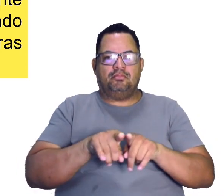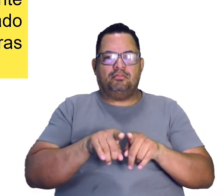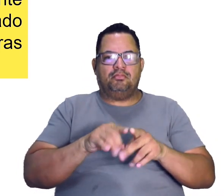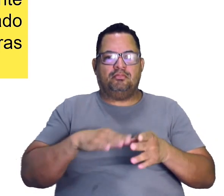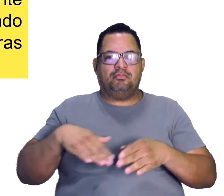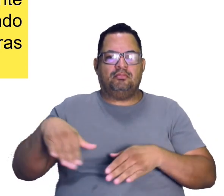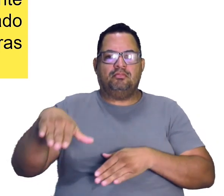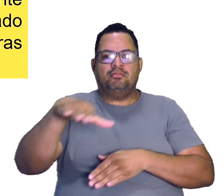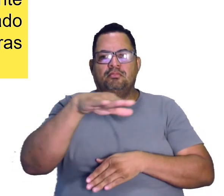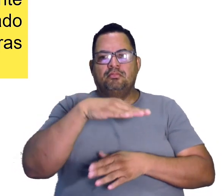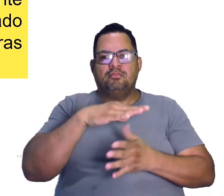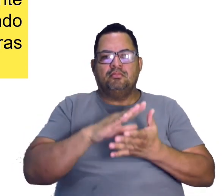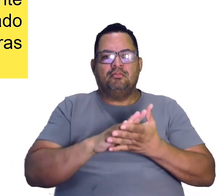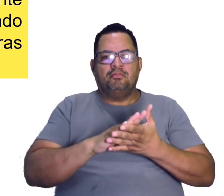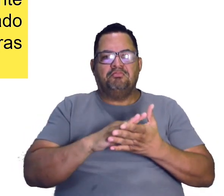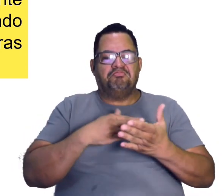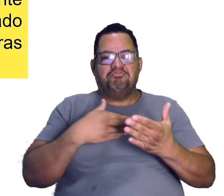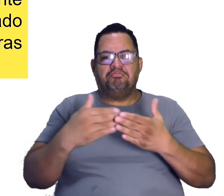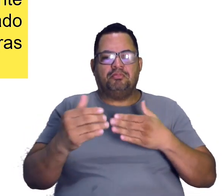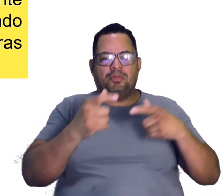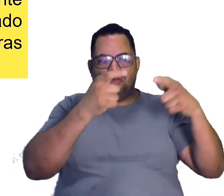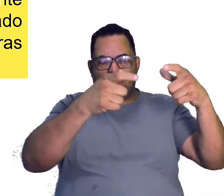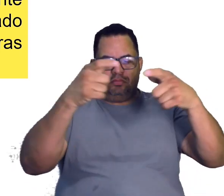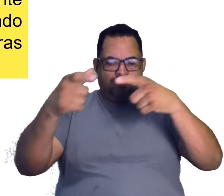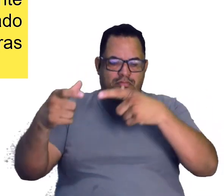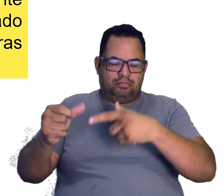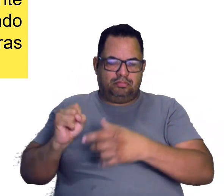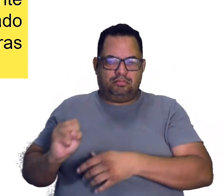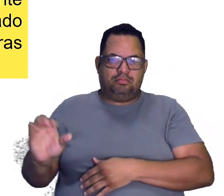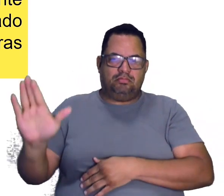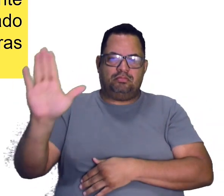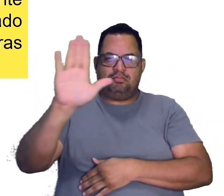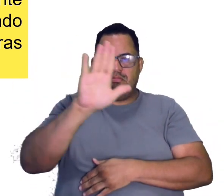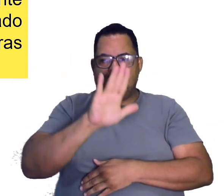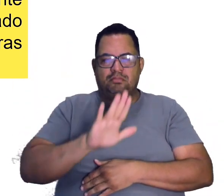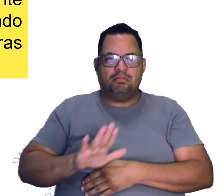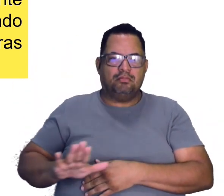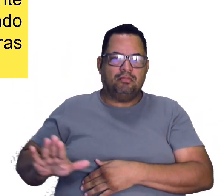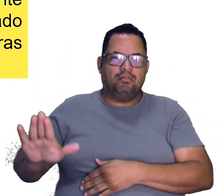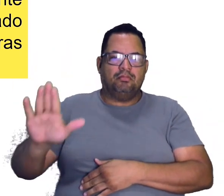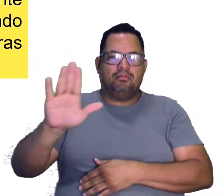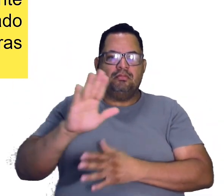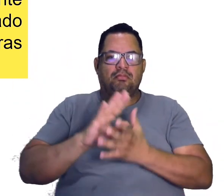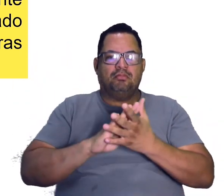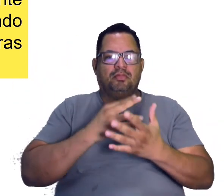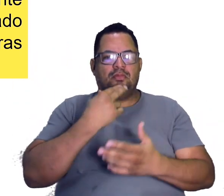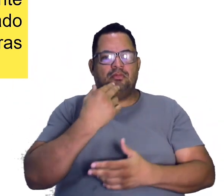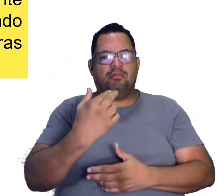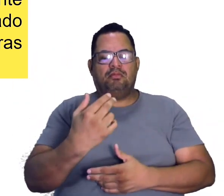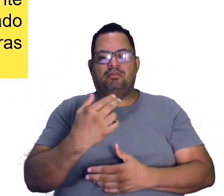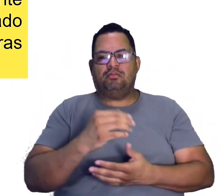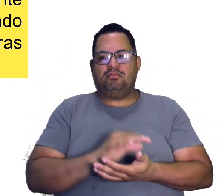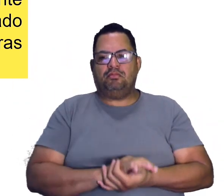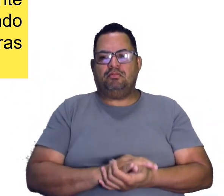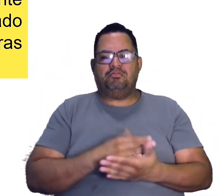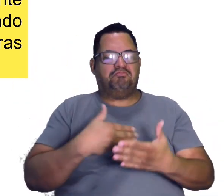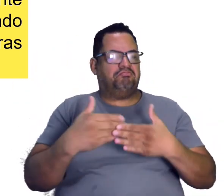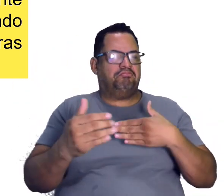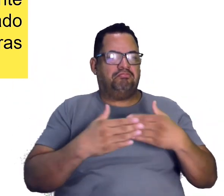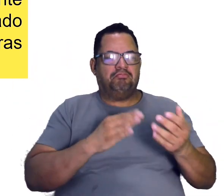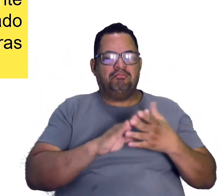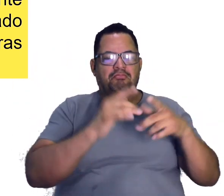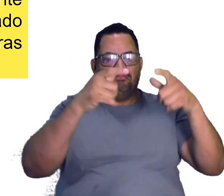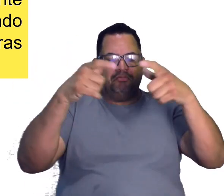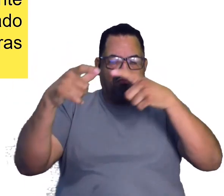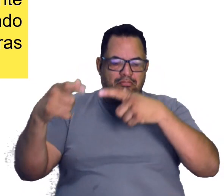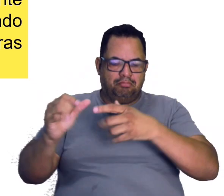forma universal, independentemente da localização geográfica ou do idioma. Quer dizer, onde você